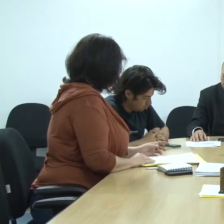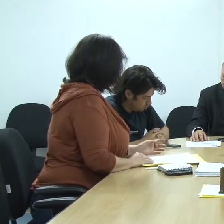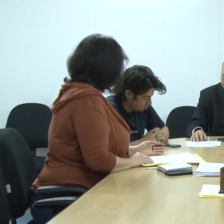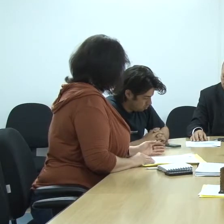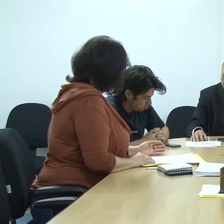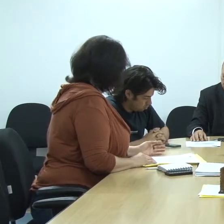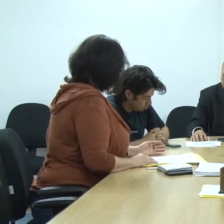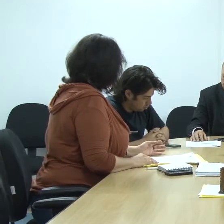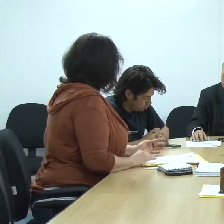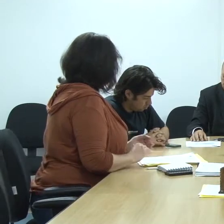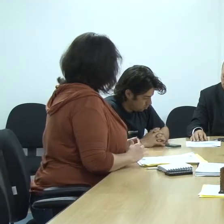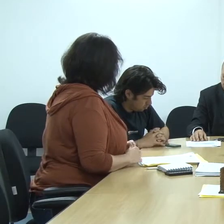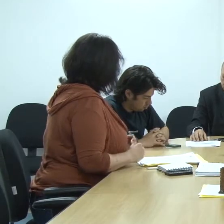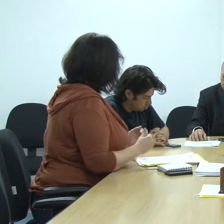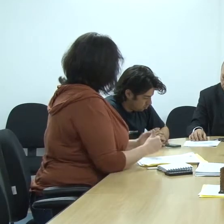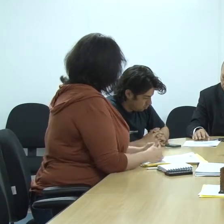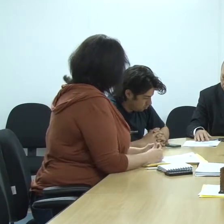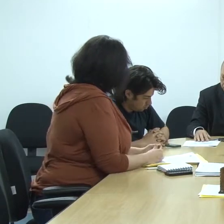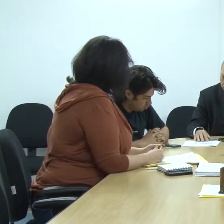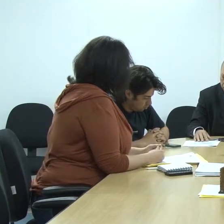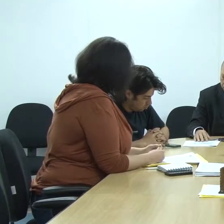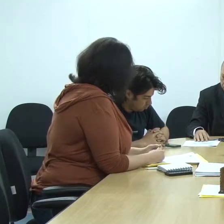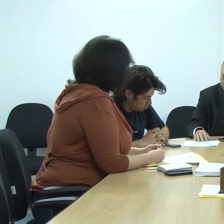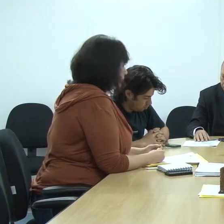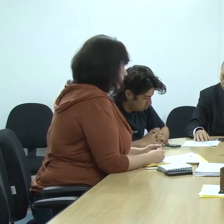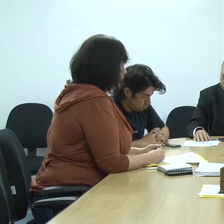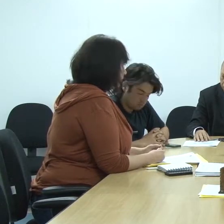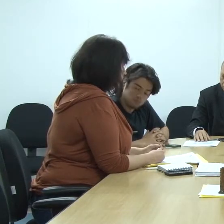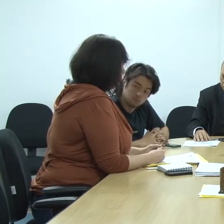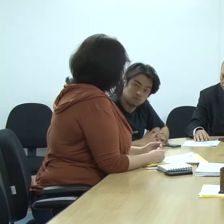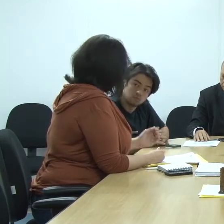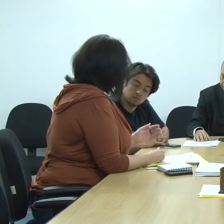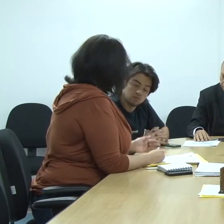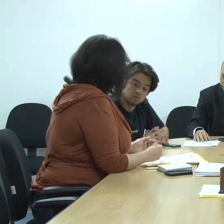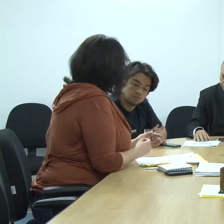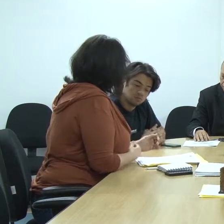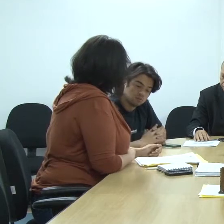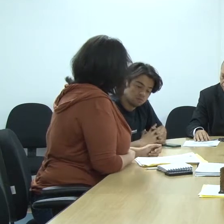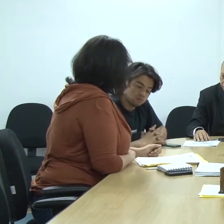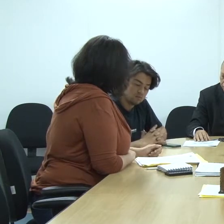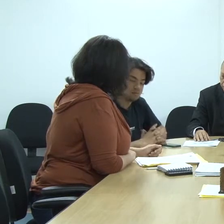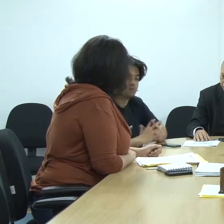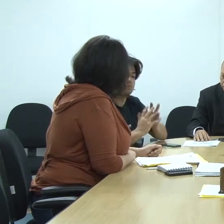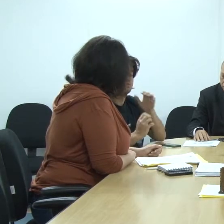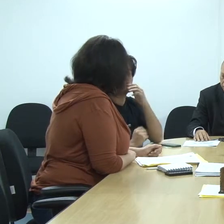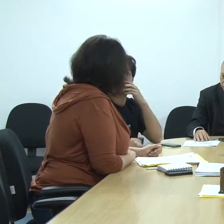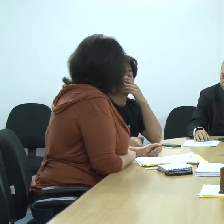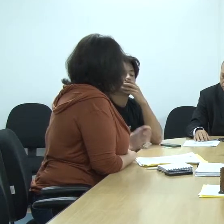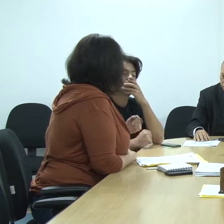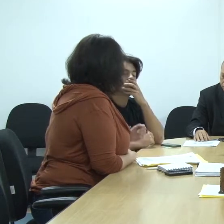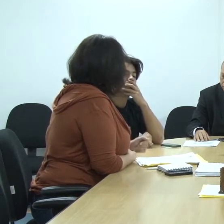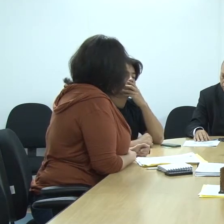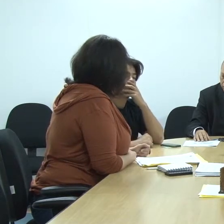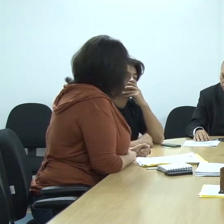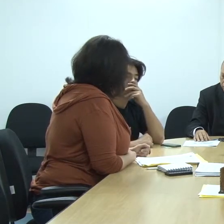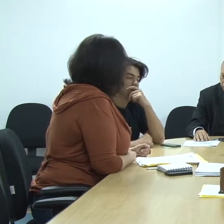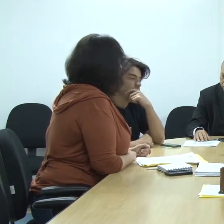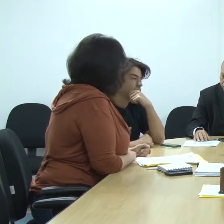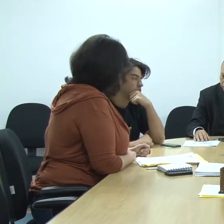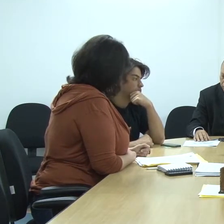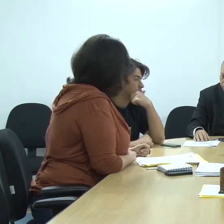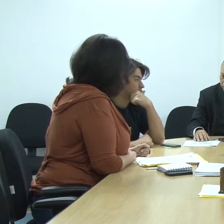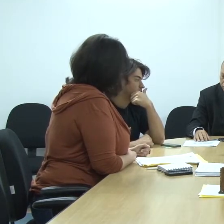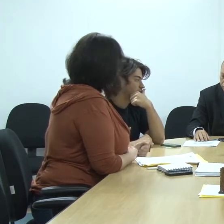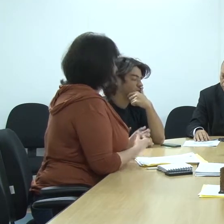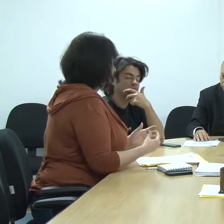estamos finalizando uma nova legislação para que a gente faça esse licenciamento. Iniciamos